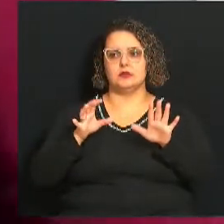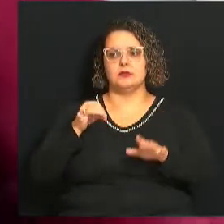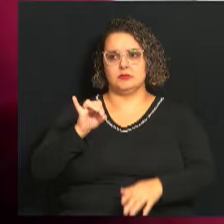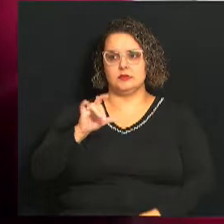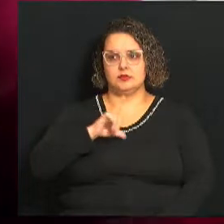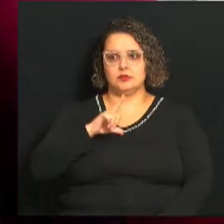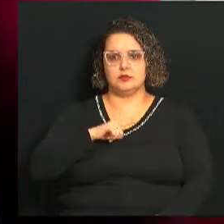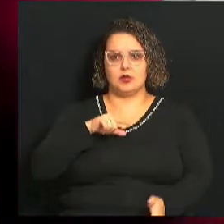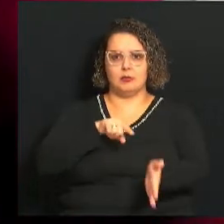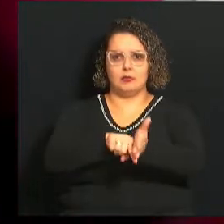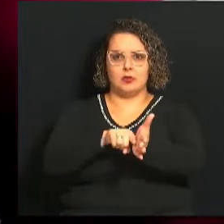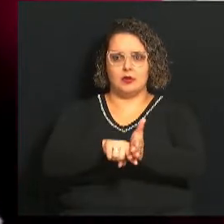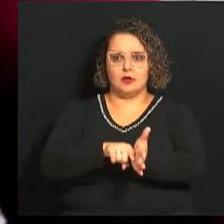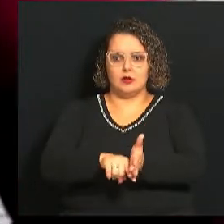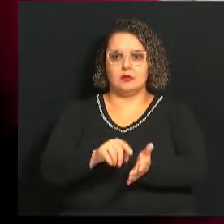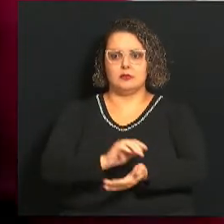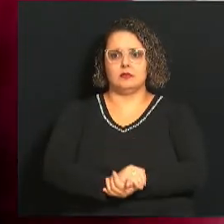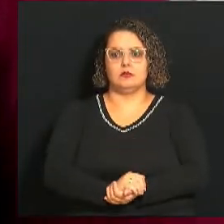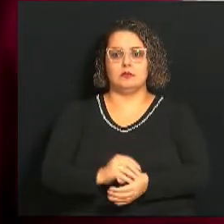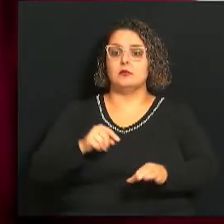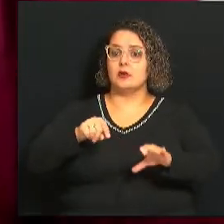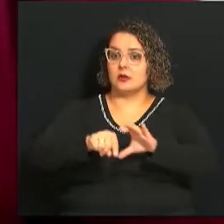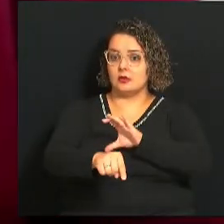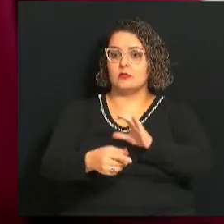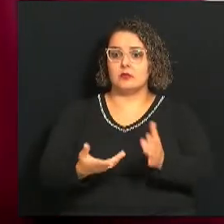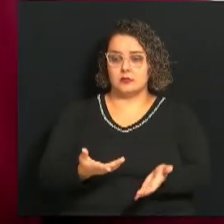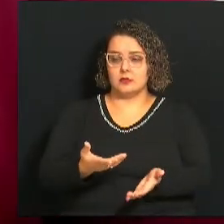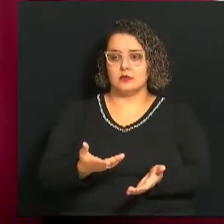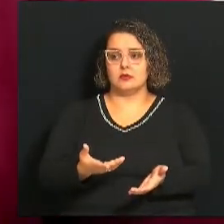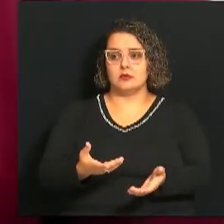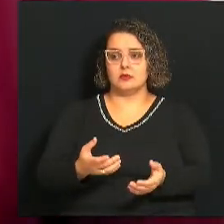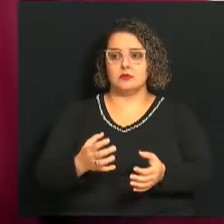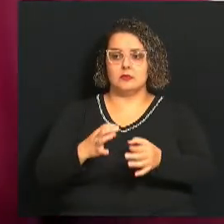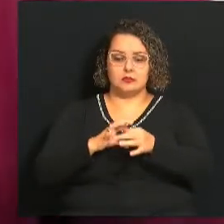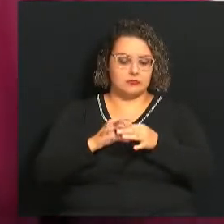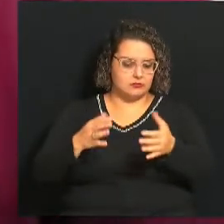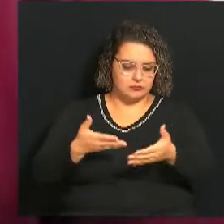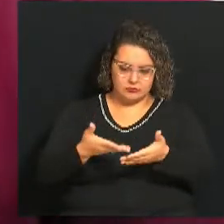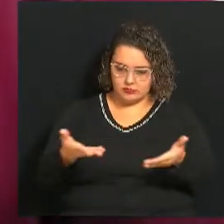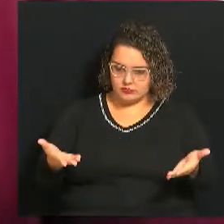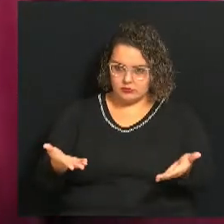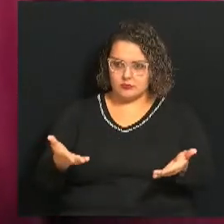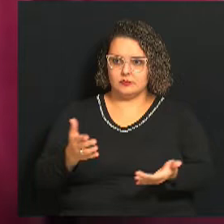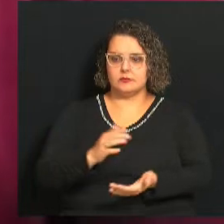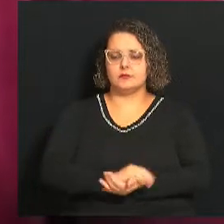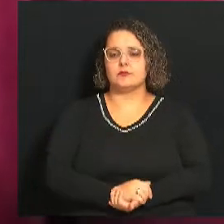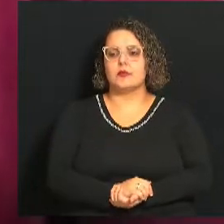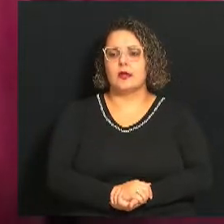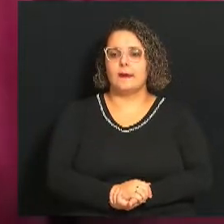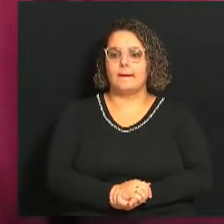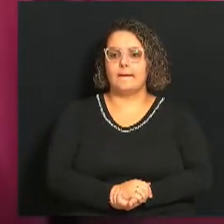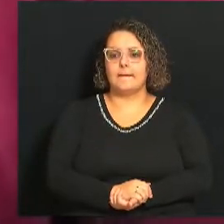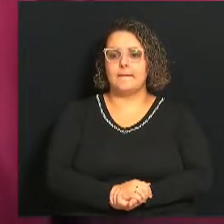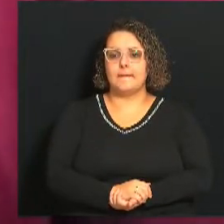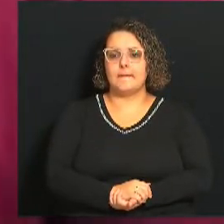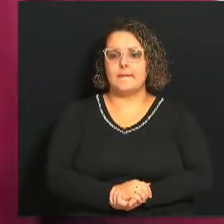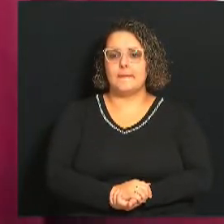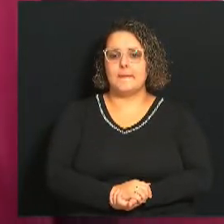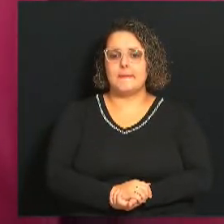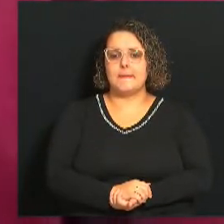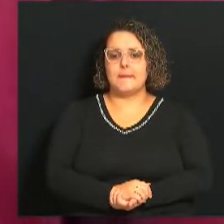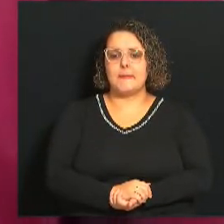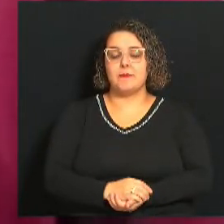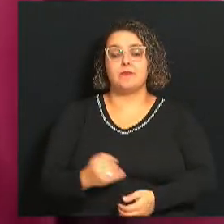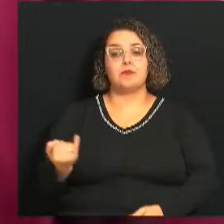respeito, especificamente, a gente pode se aprofundar. Nós estamos com um time nosso aqui à disposição. Bom, é importante